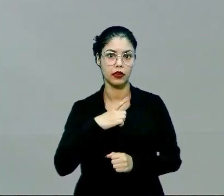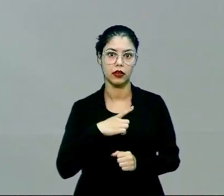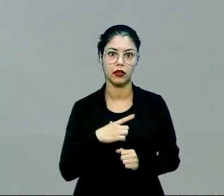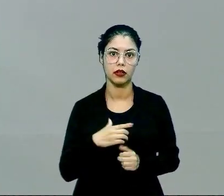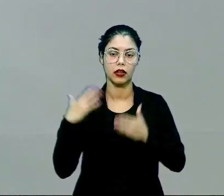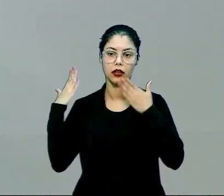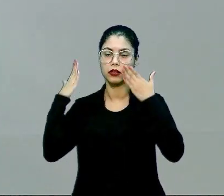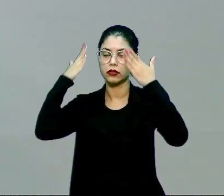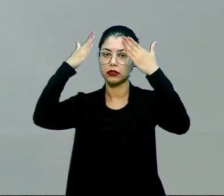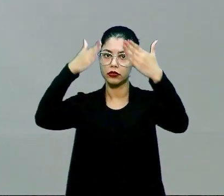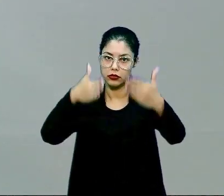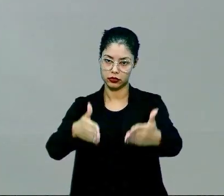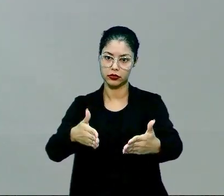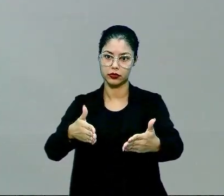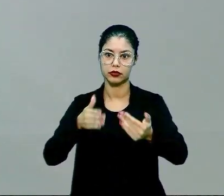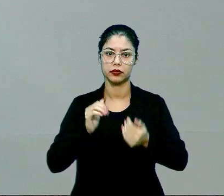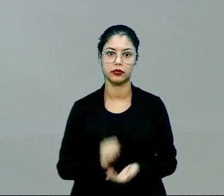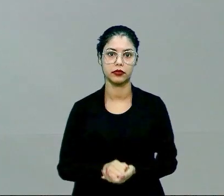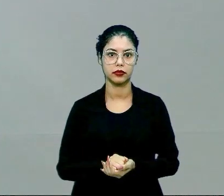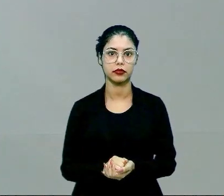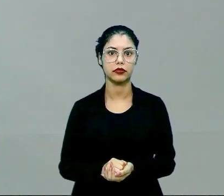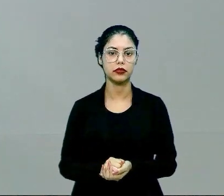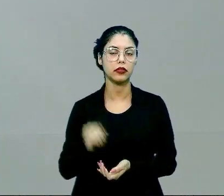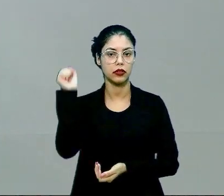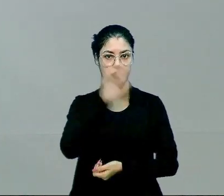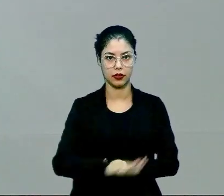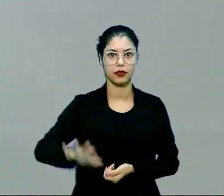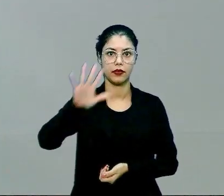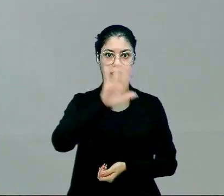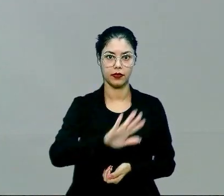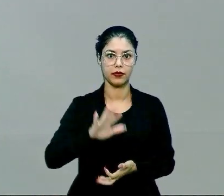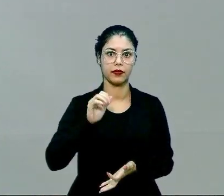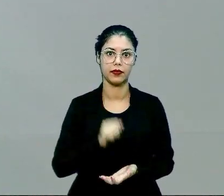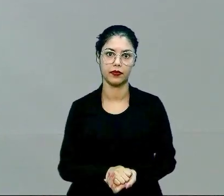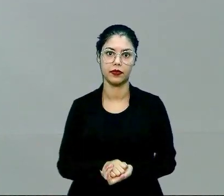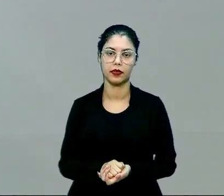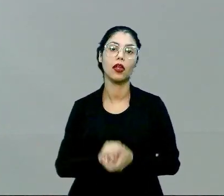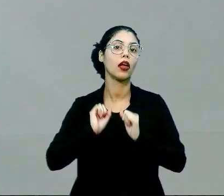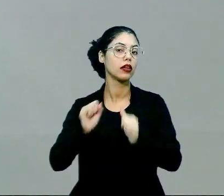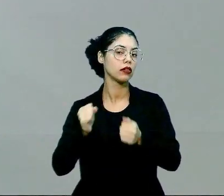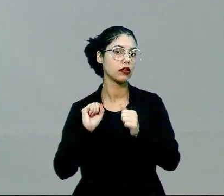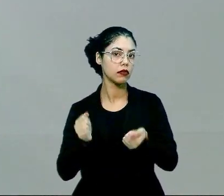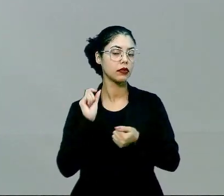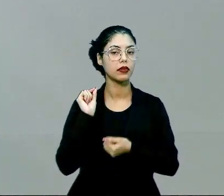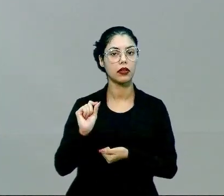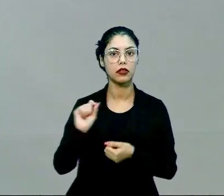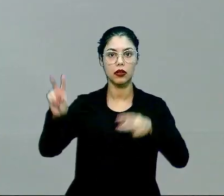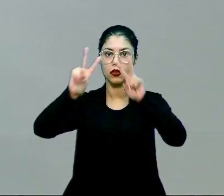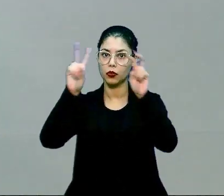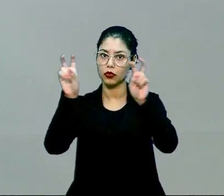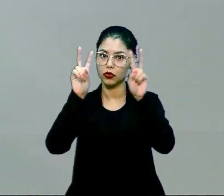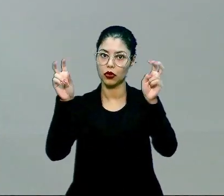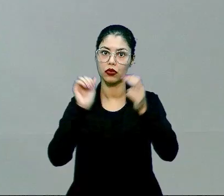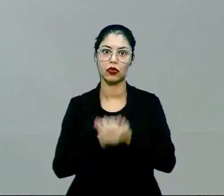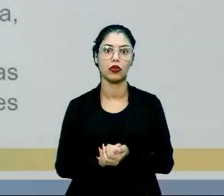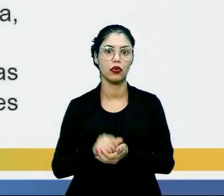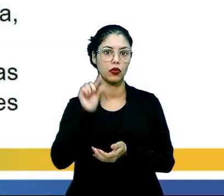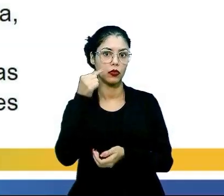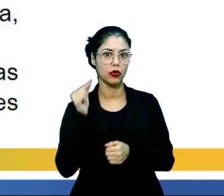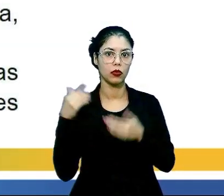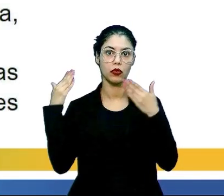ter esse direcionamento para práticas gerais e o exercício físico ele vai ser abordado um pouco